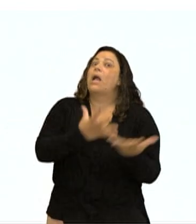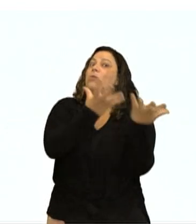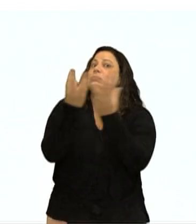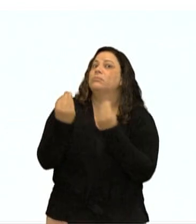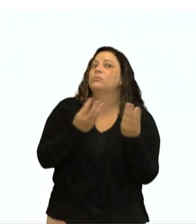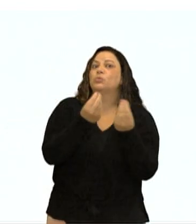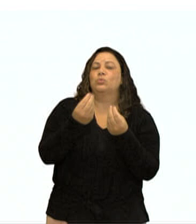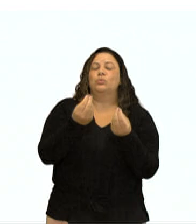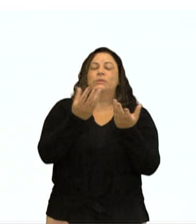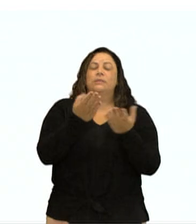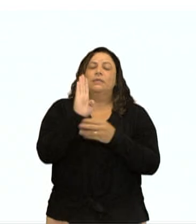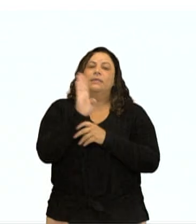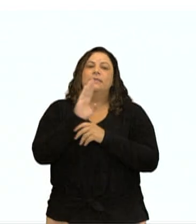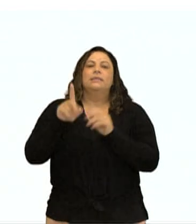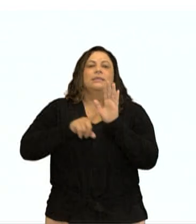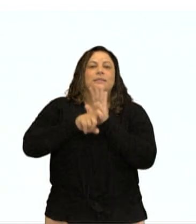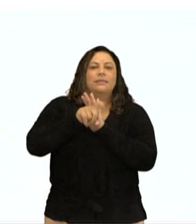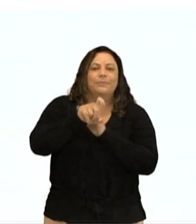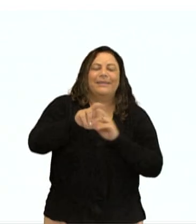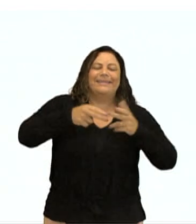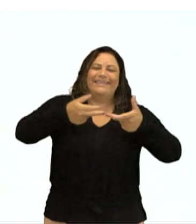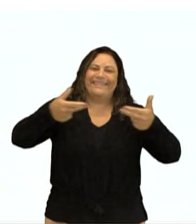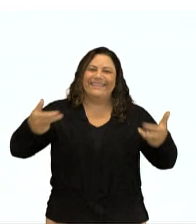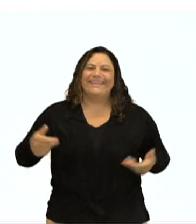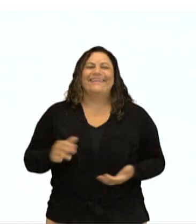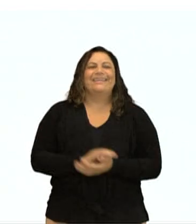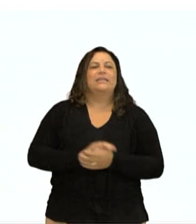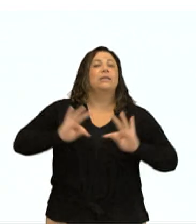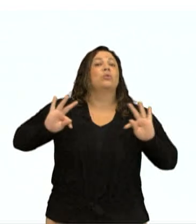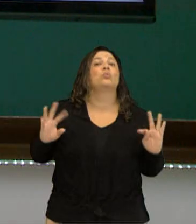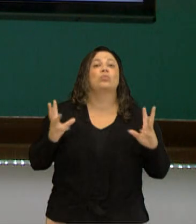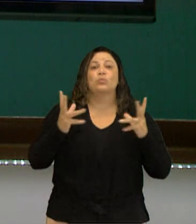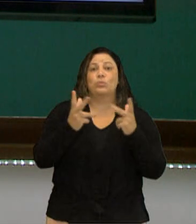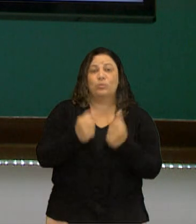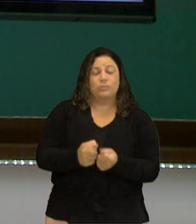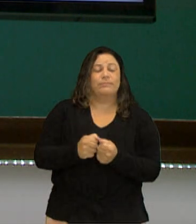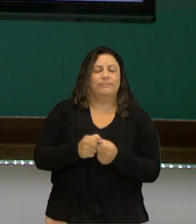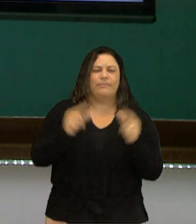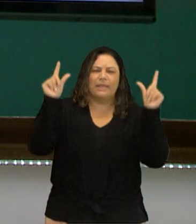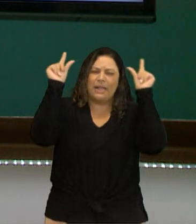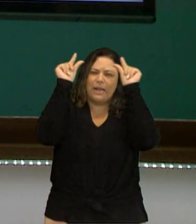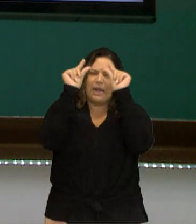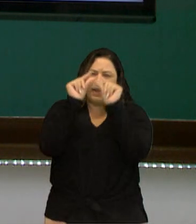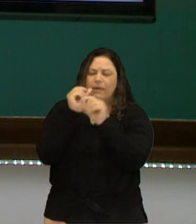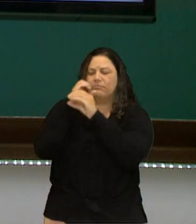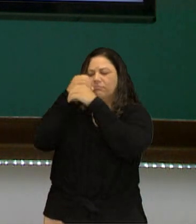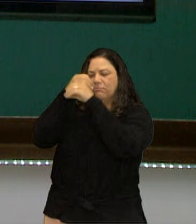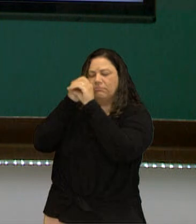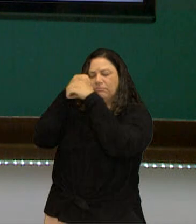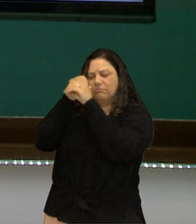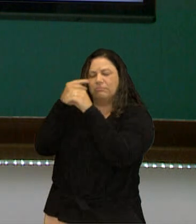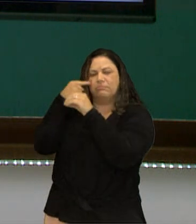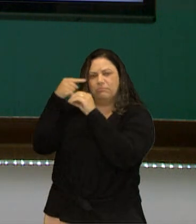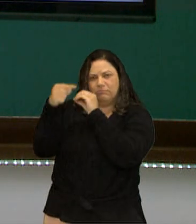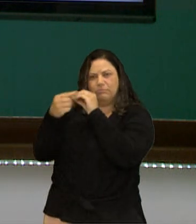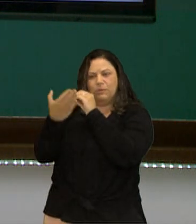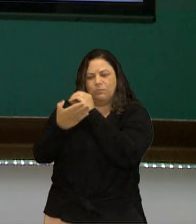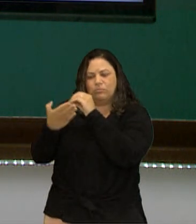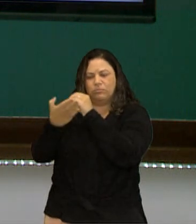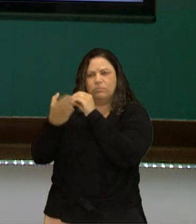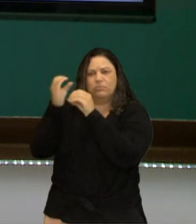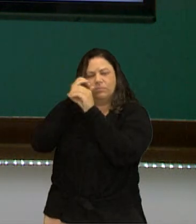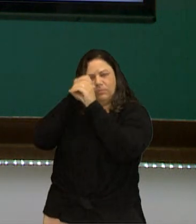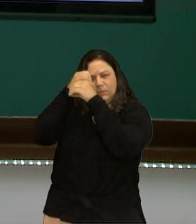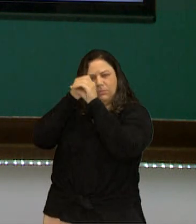Muitas bactérias. Todas microscópicas. Só vejo com a ajuda do microscópio.